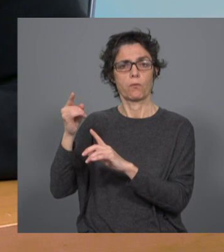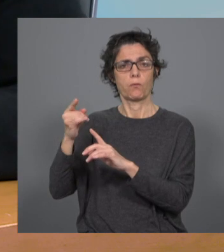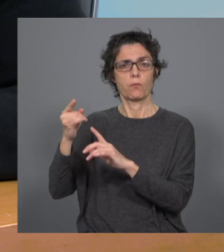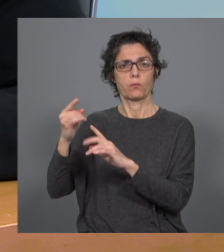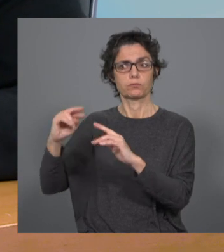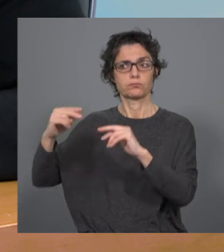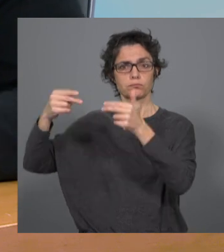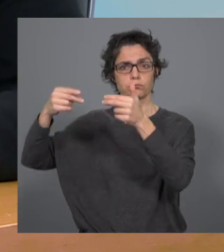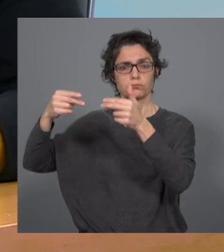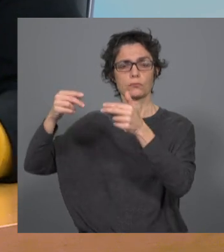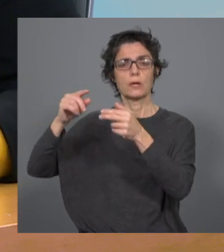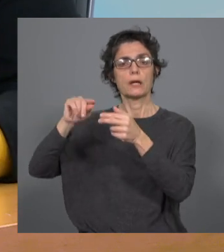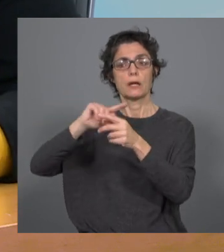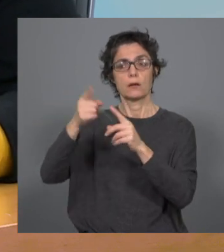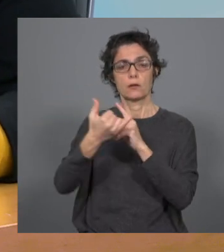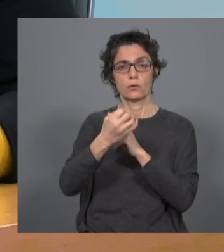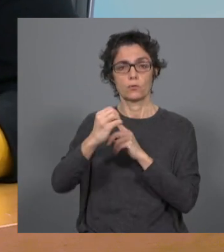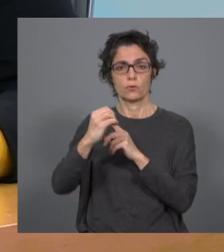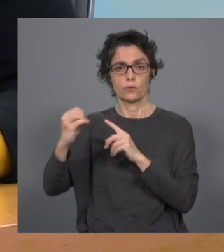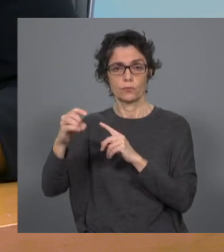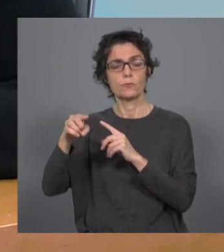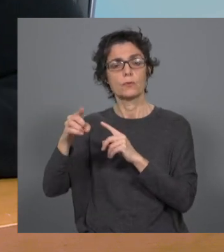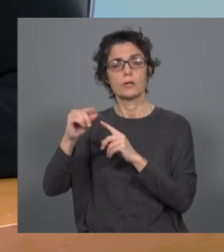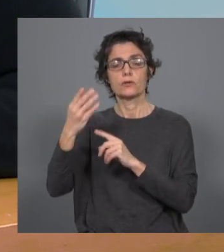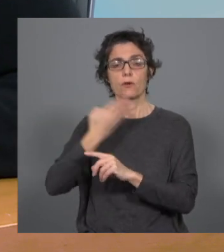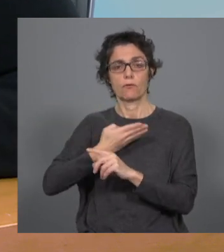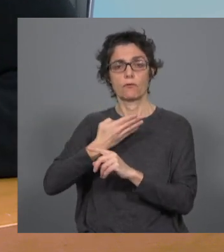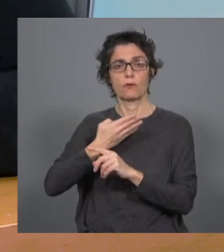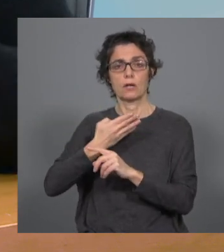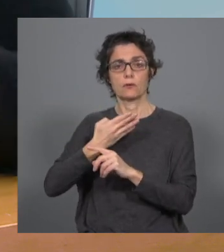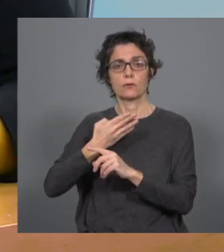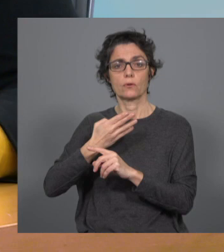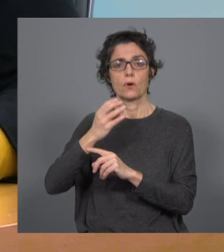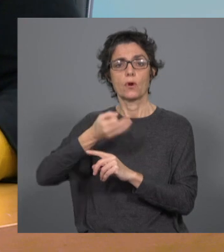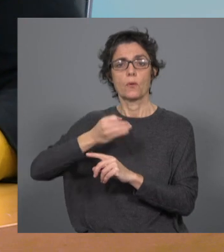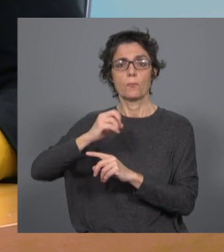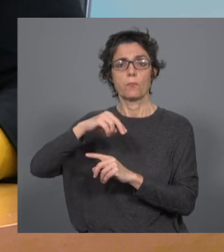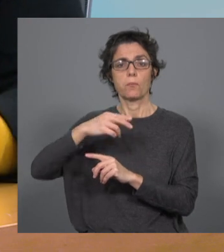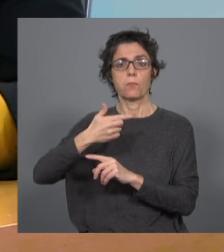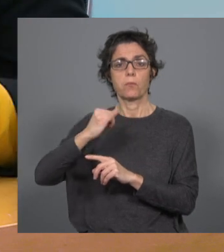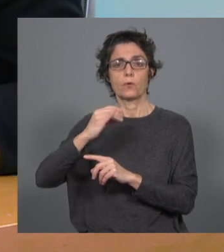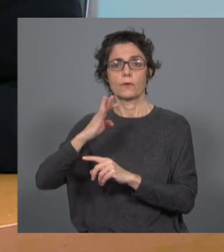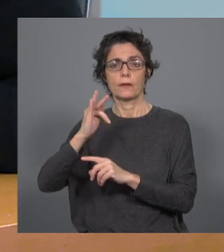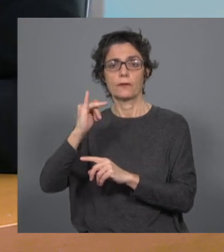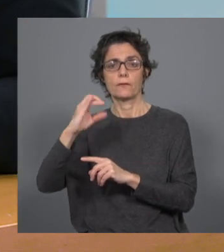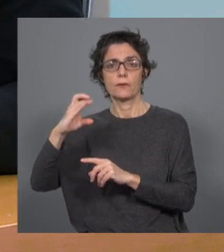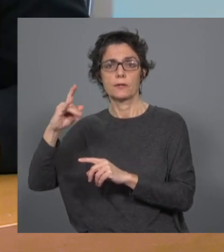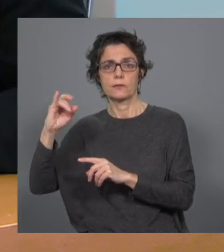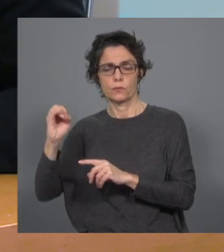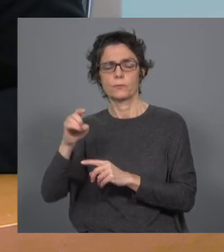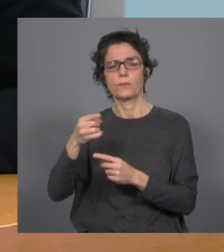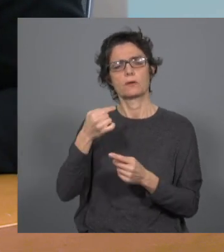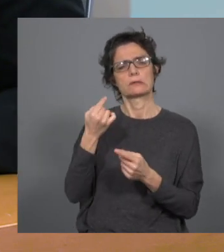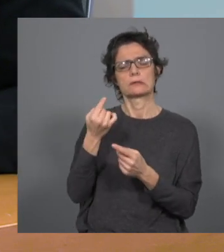2000 tivemos a concessão de direito pontifício. Como Instituto Secular, aquilo que é específico dos